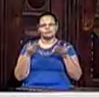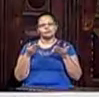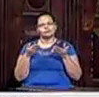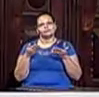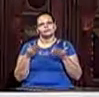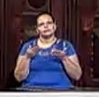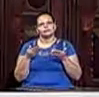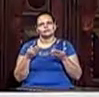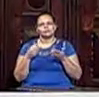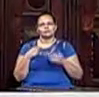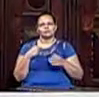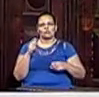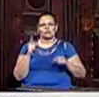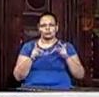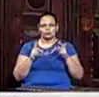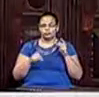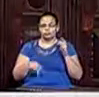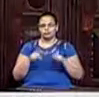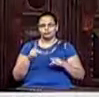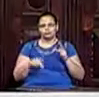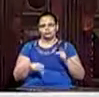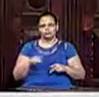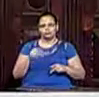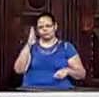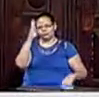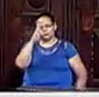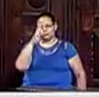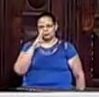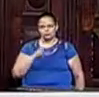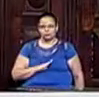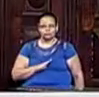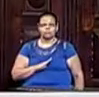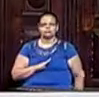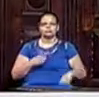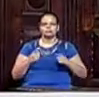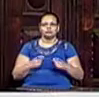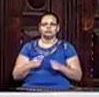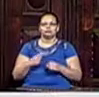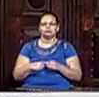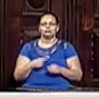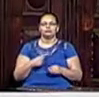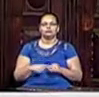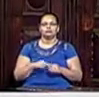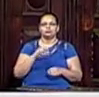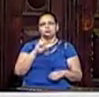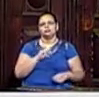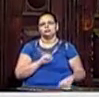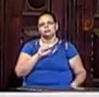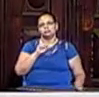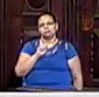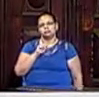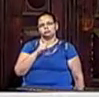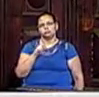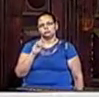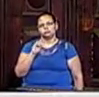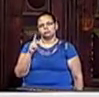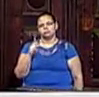matriz do povo brasileiro. E assim está o município de São Pedro da Aldeia.